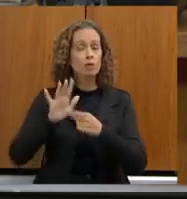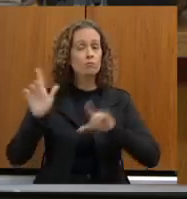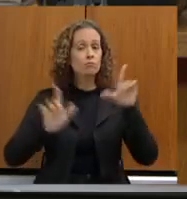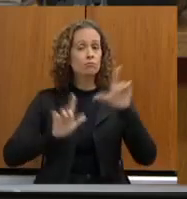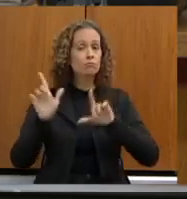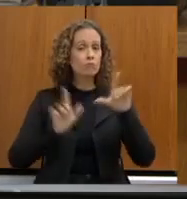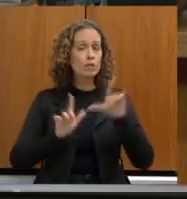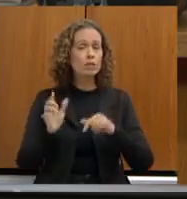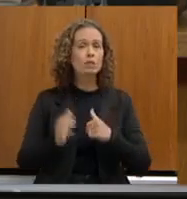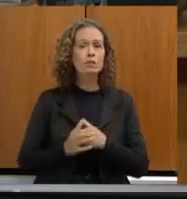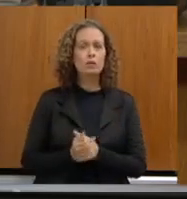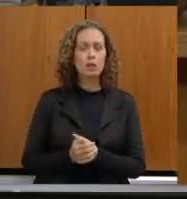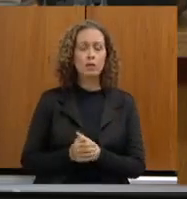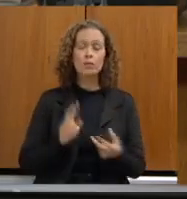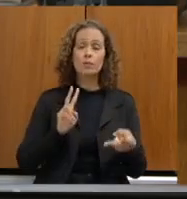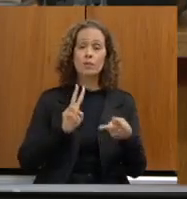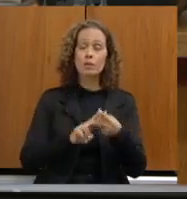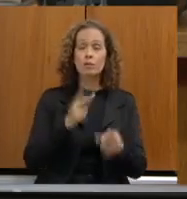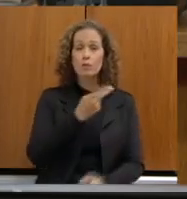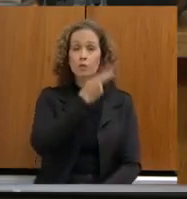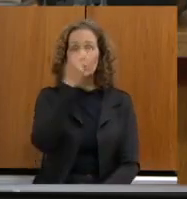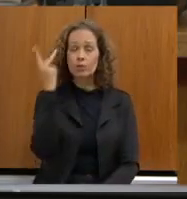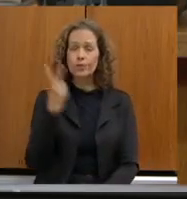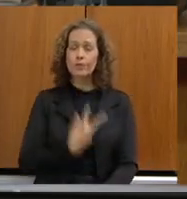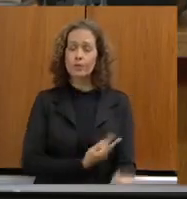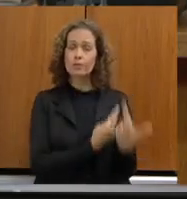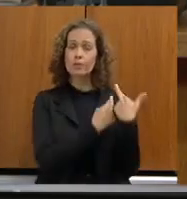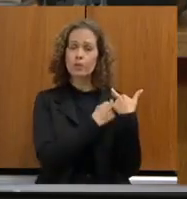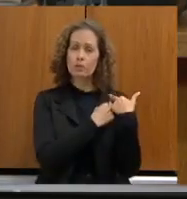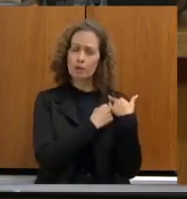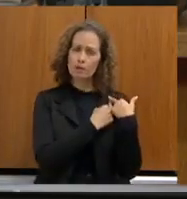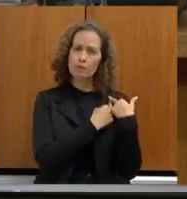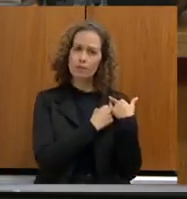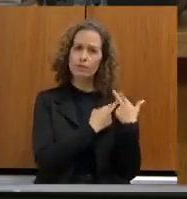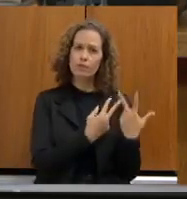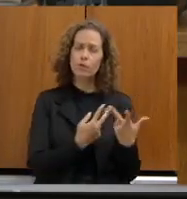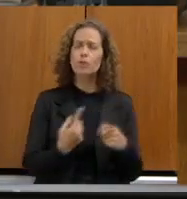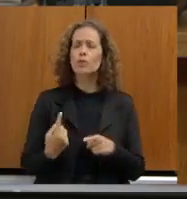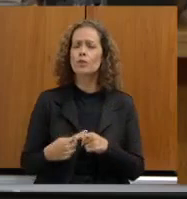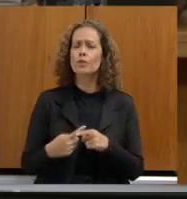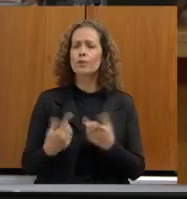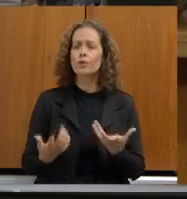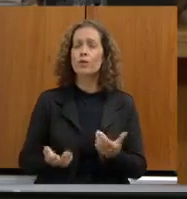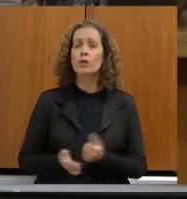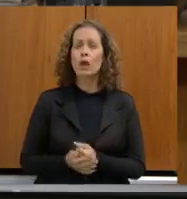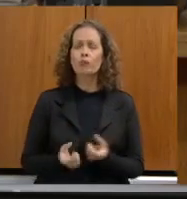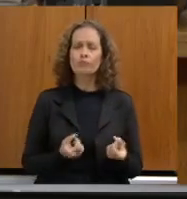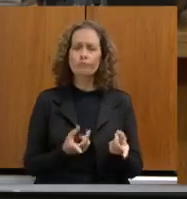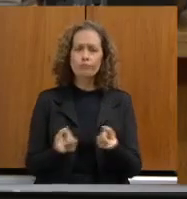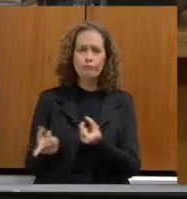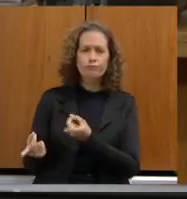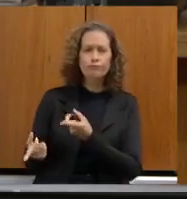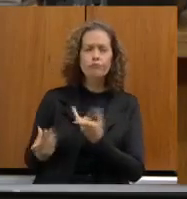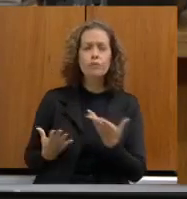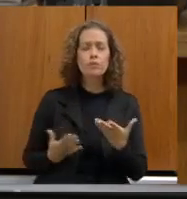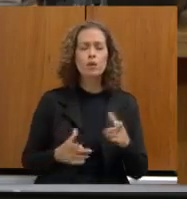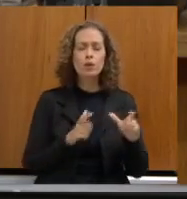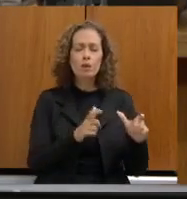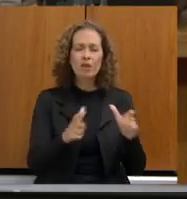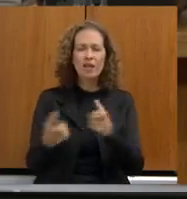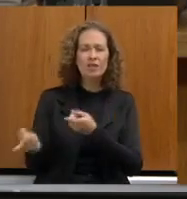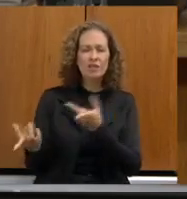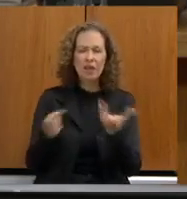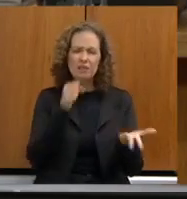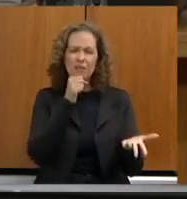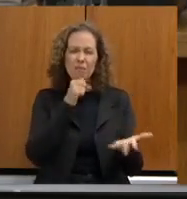bem organizado com a prisão do responsável por intermediar de vendas entre ferros velhos e grandes